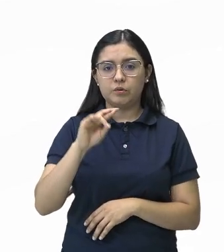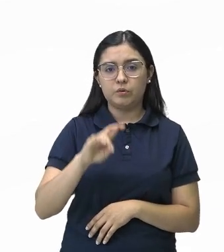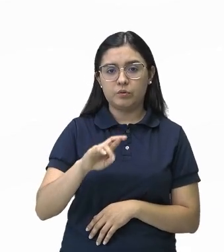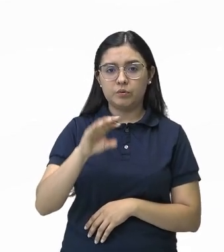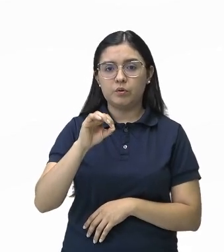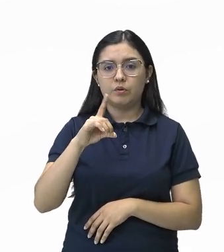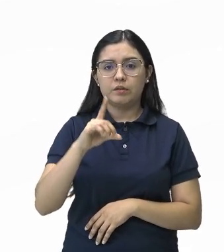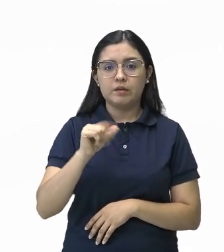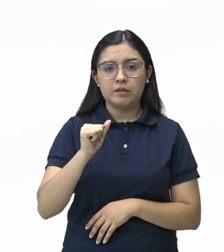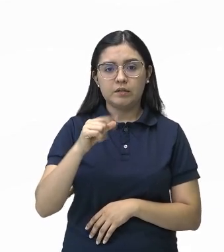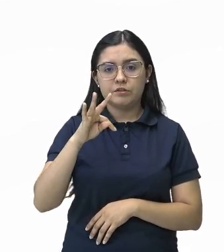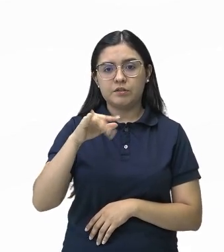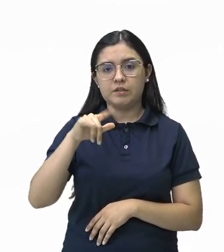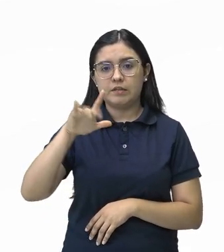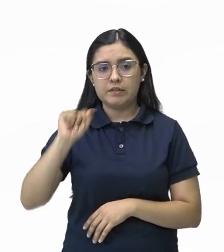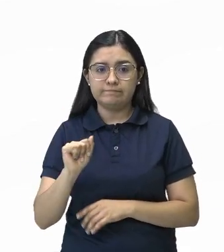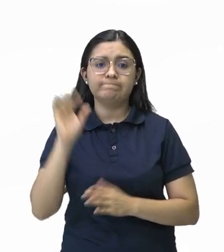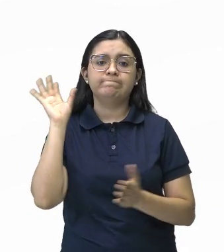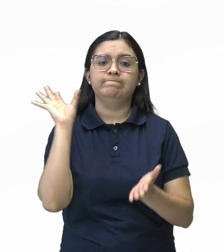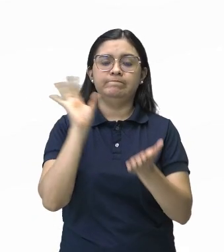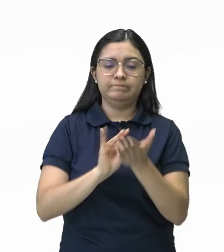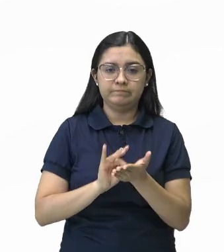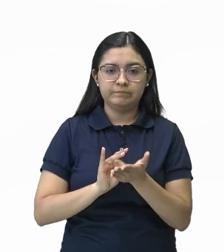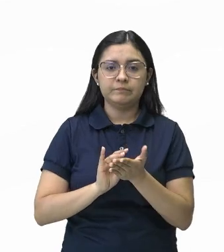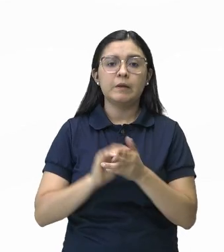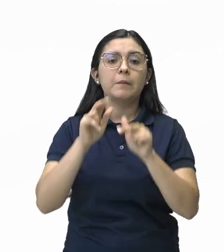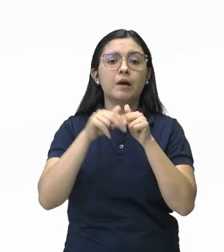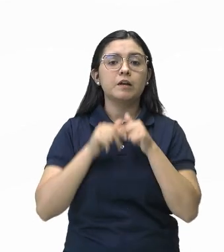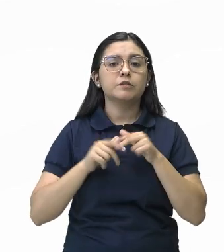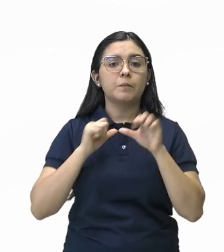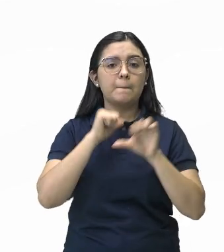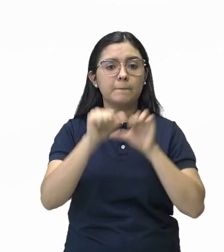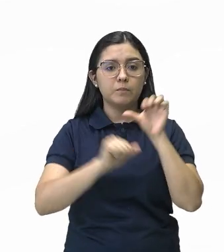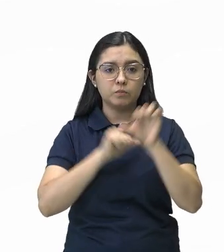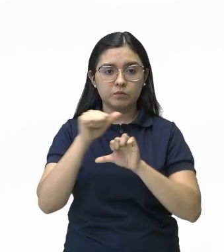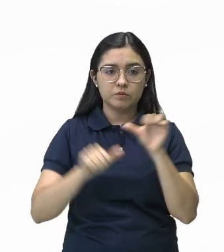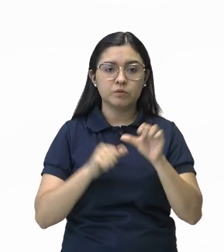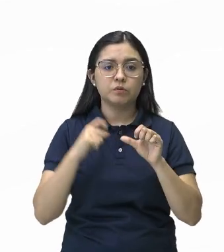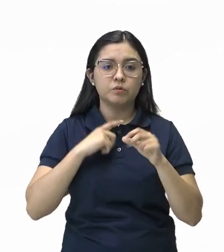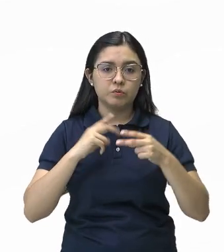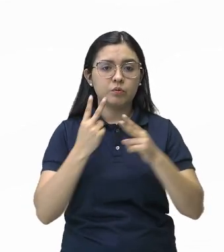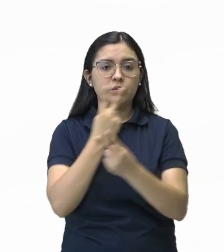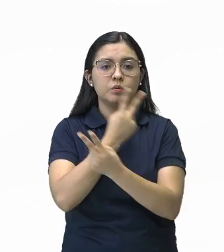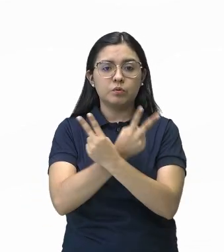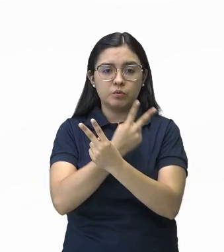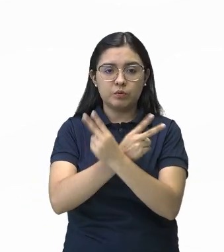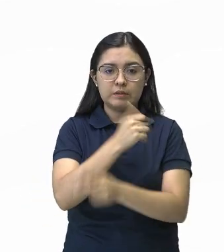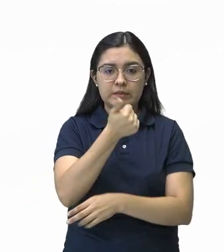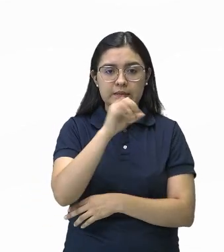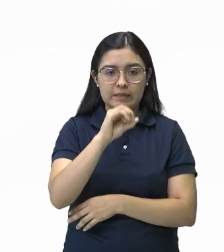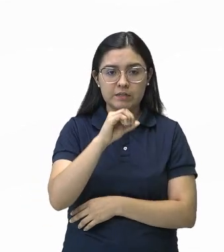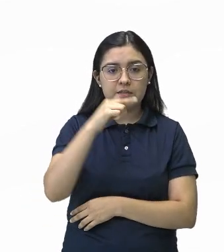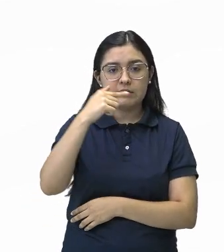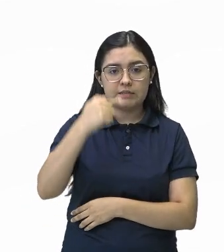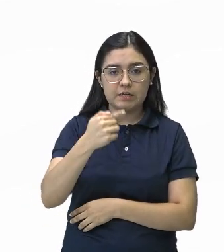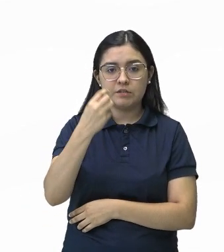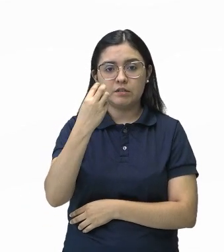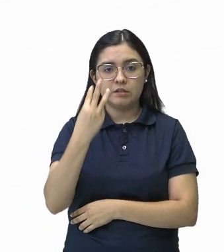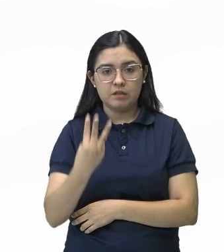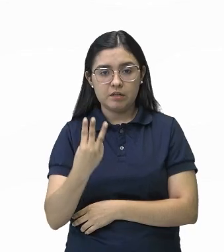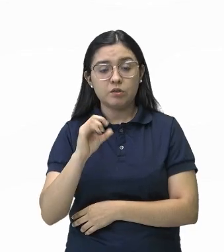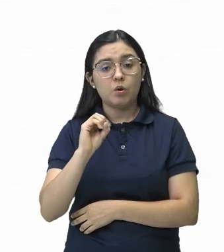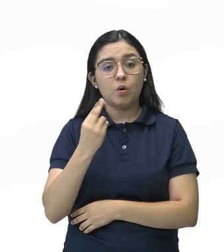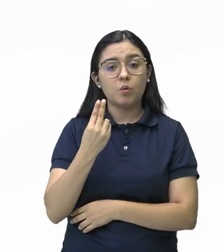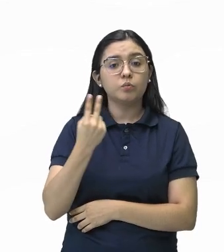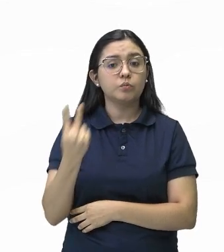ectrodactilia é muito real, tá? Causada por uma mutação nos cromossomos 10, 7, 3